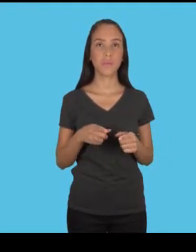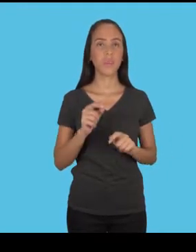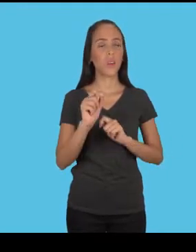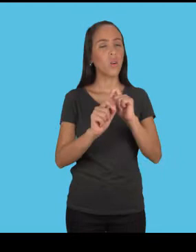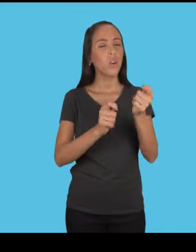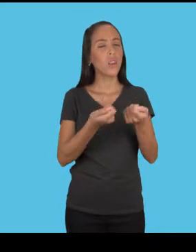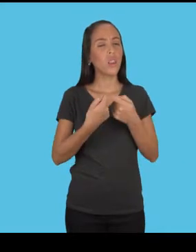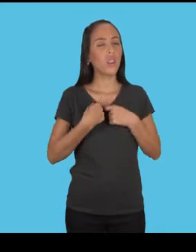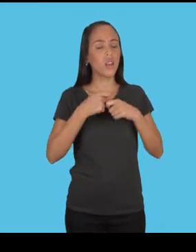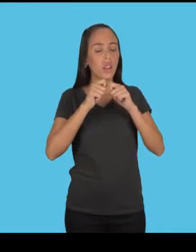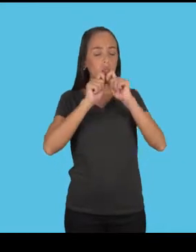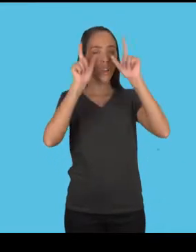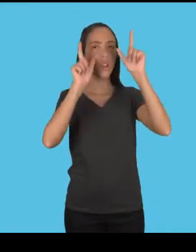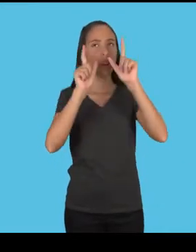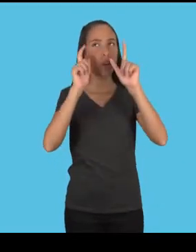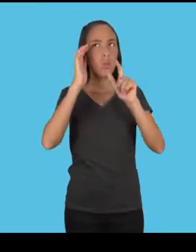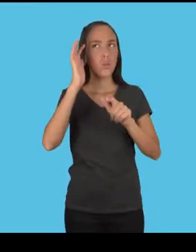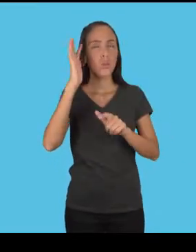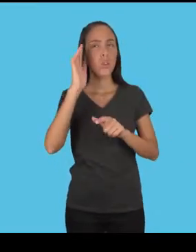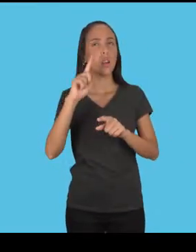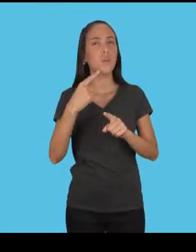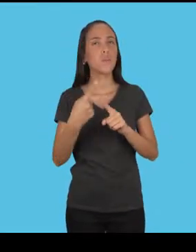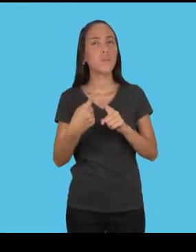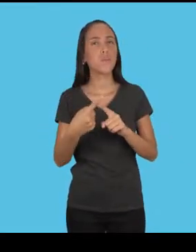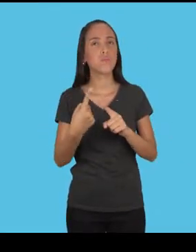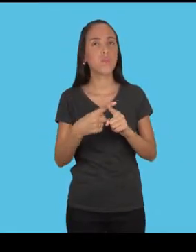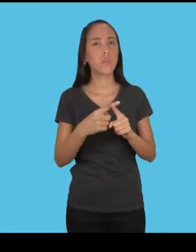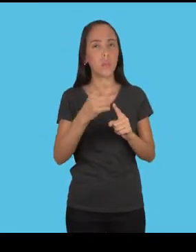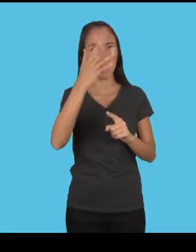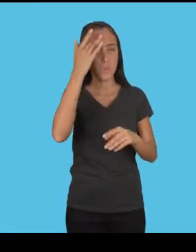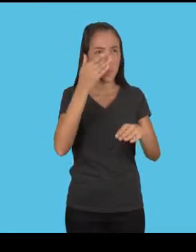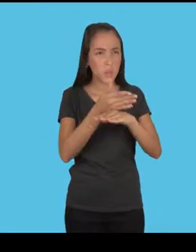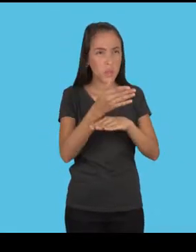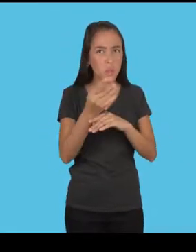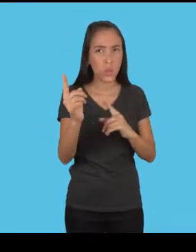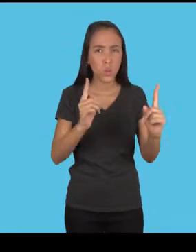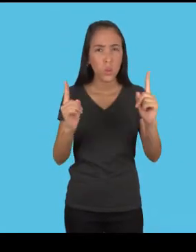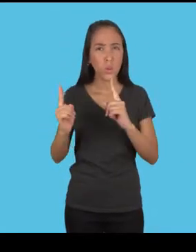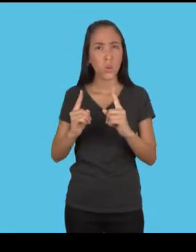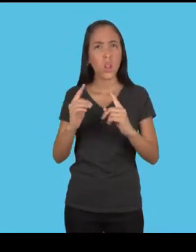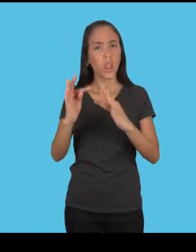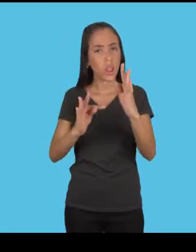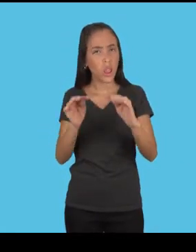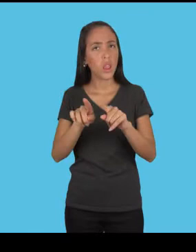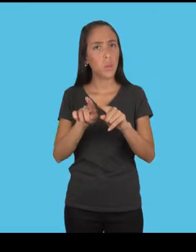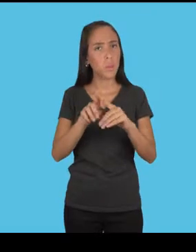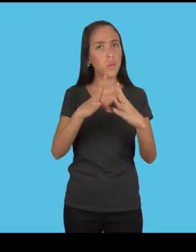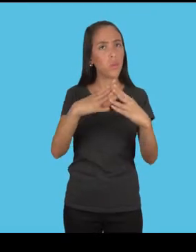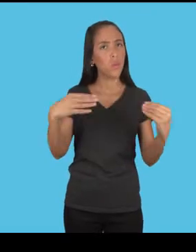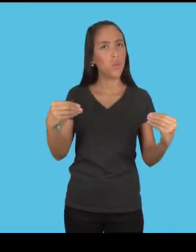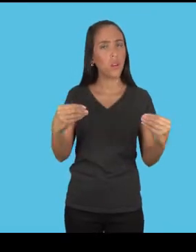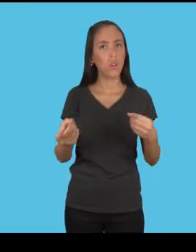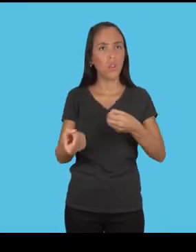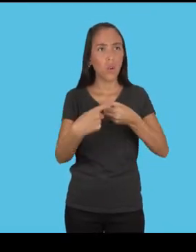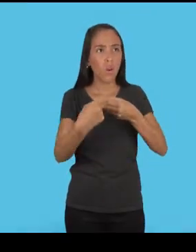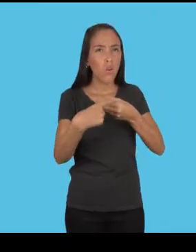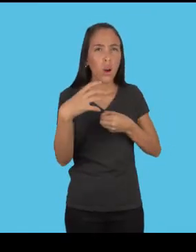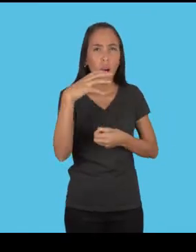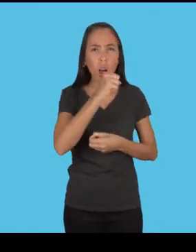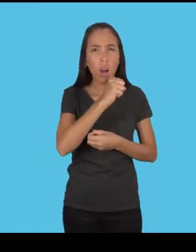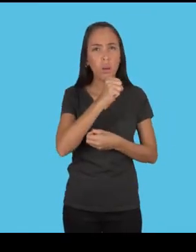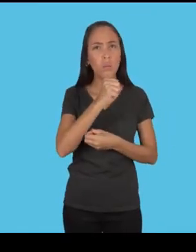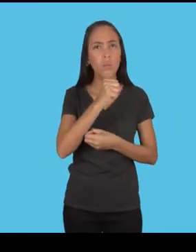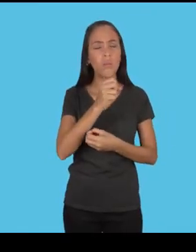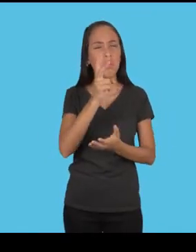que me despertava dos sonhos era a frequência com que os pacientes, tratados e curados, não tardavam em voltar de novo à